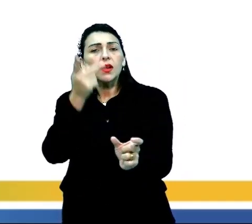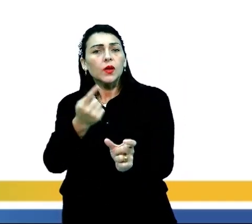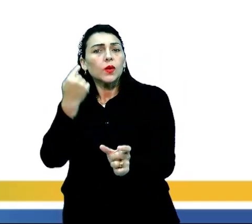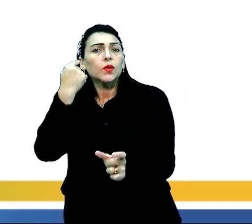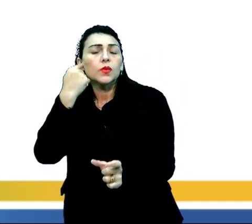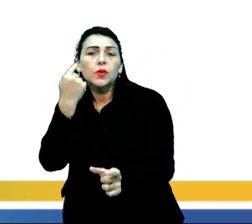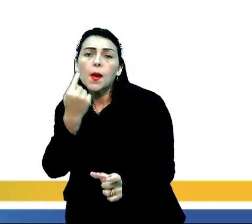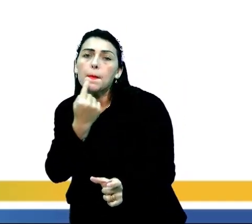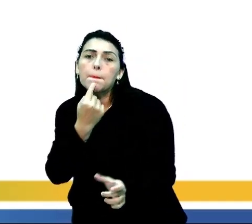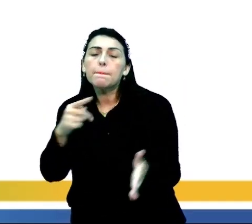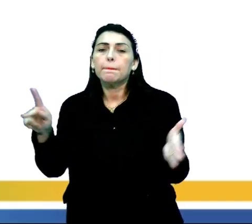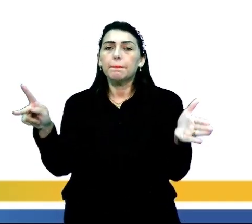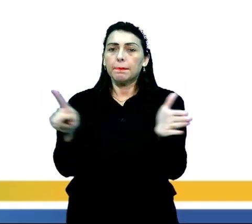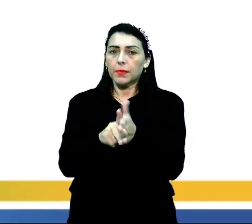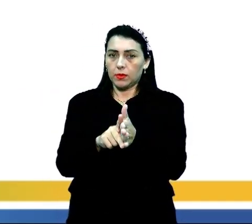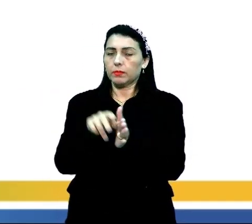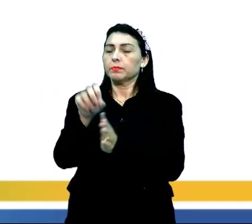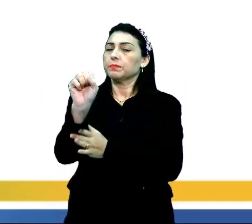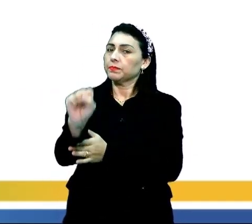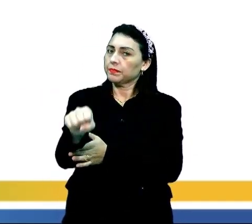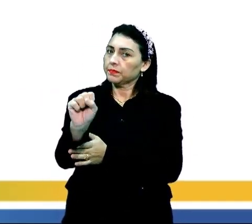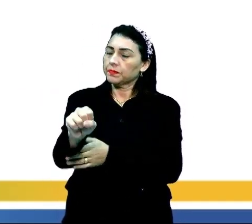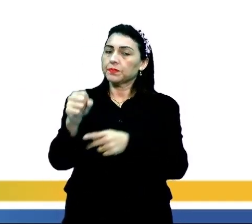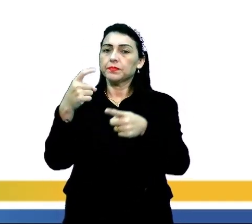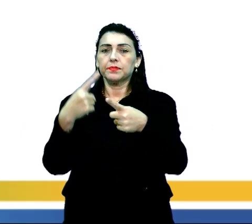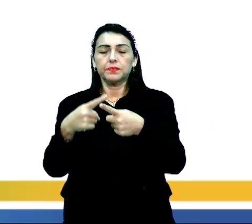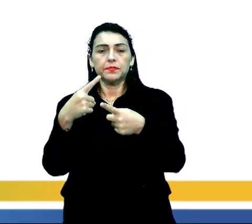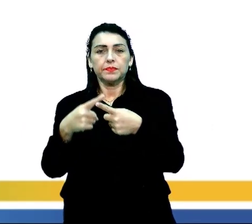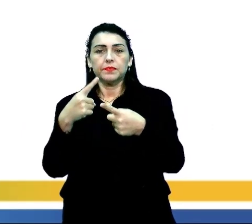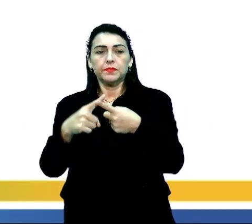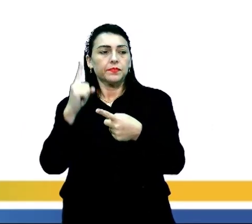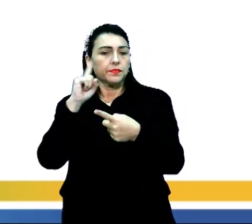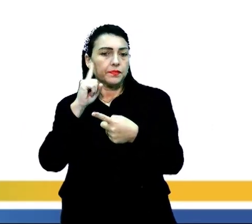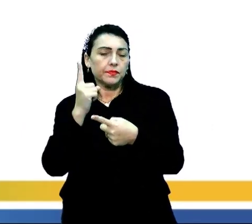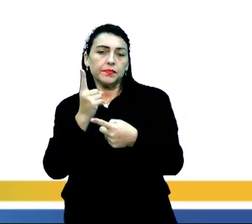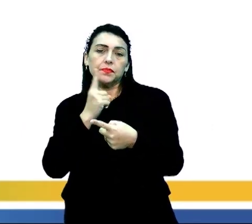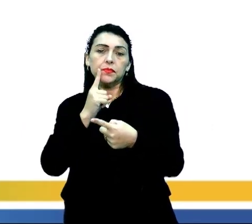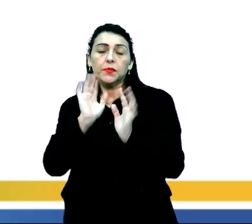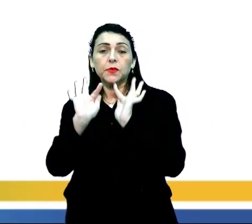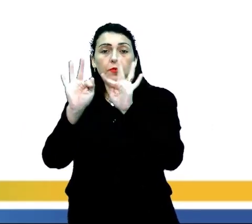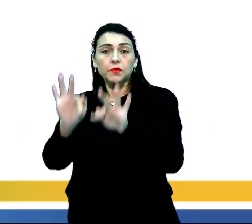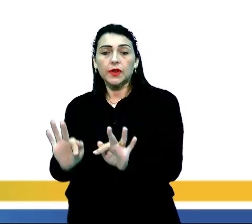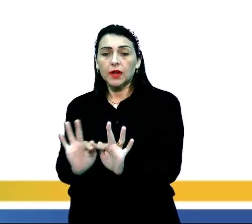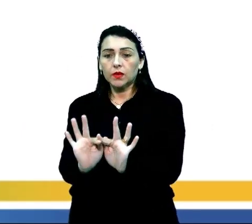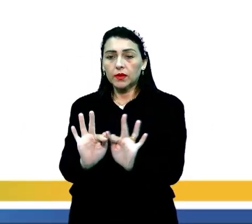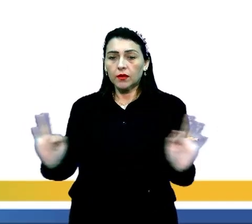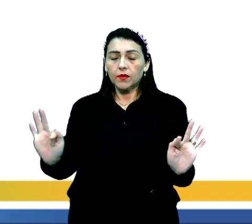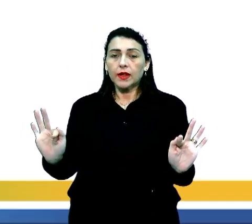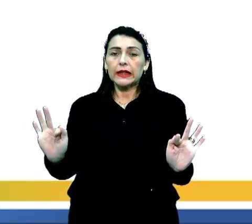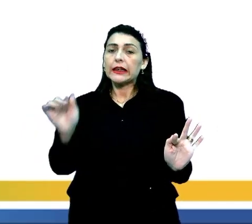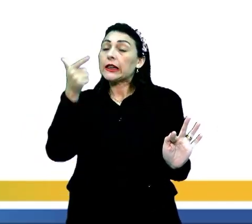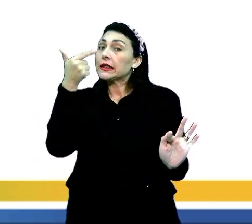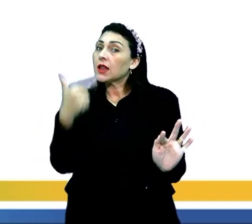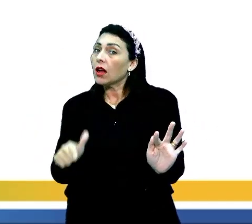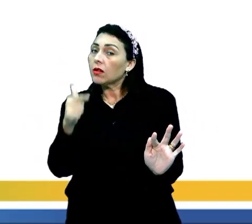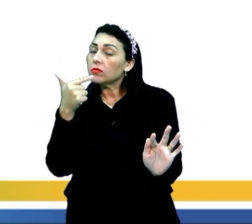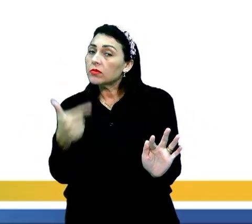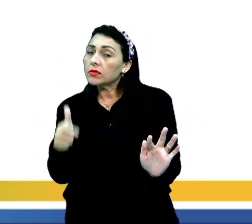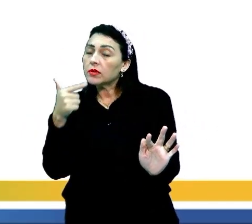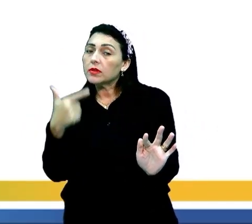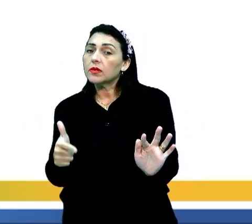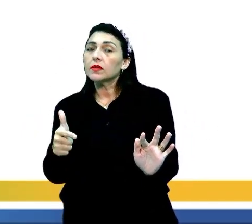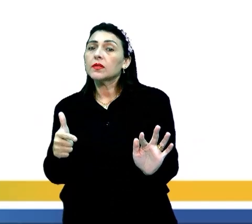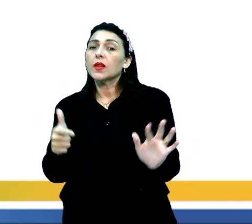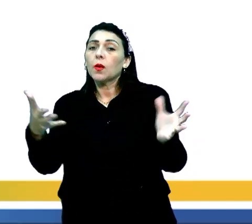falando especificamente dos surdos, né? Porque no caso aí, os surdos estão lá no final da frase. Não dispõem de